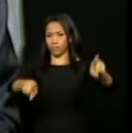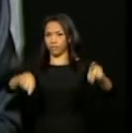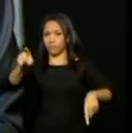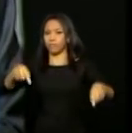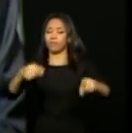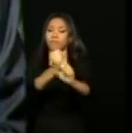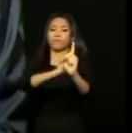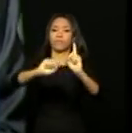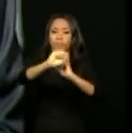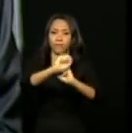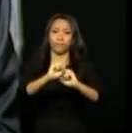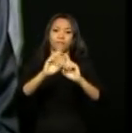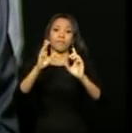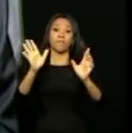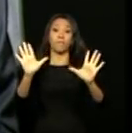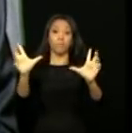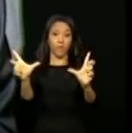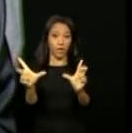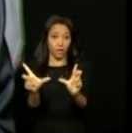Mas a redução